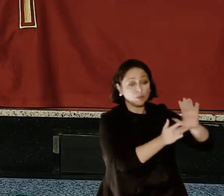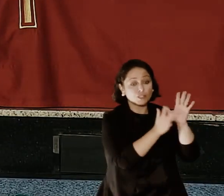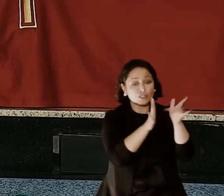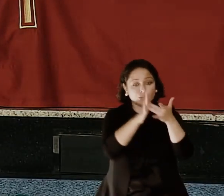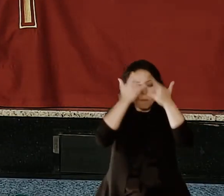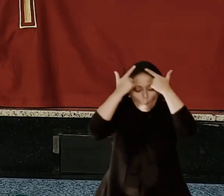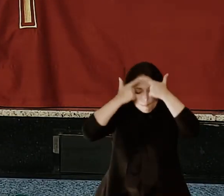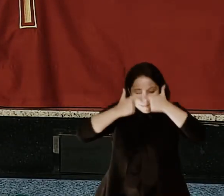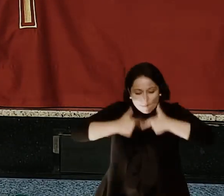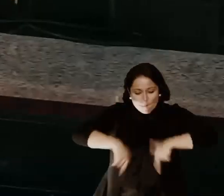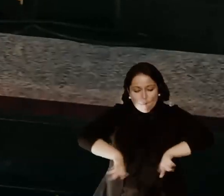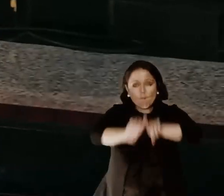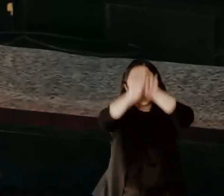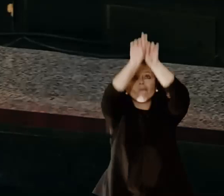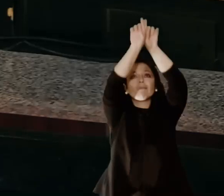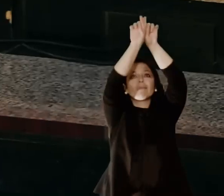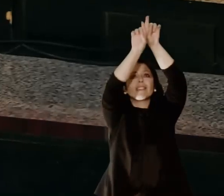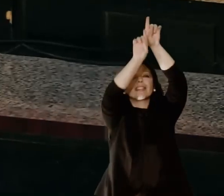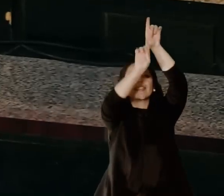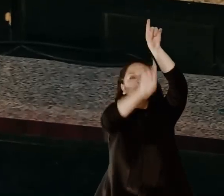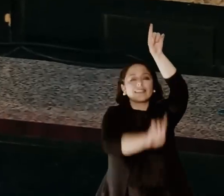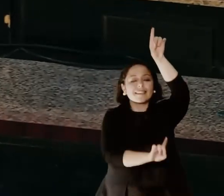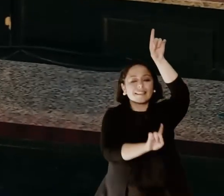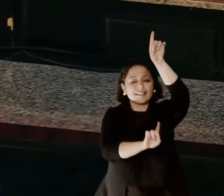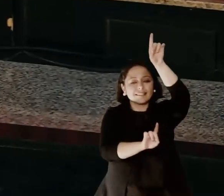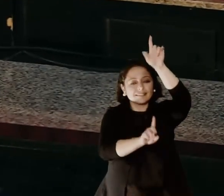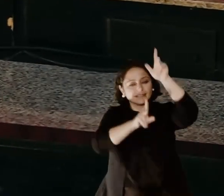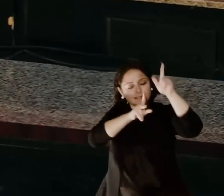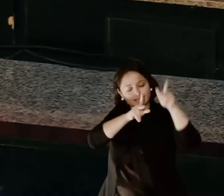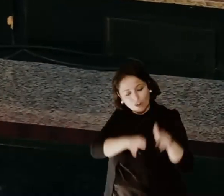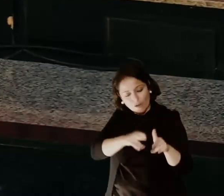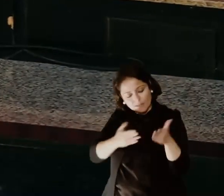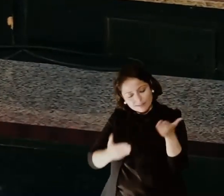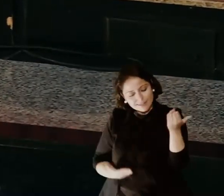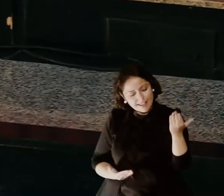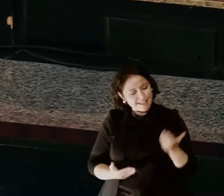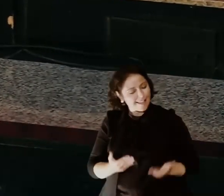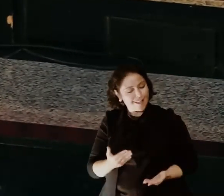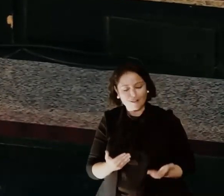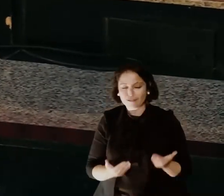mesmo. Desceu da glória e tomou o quê? A forma de servo.